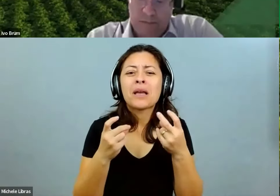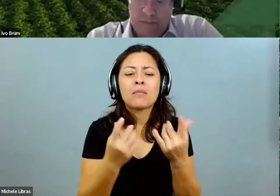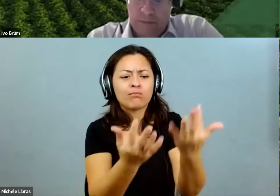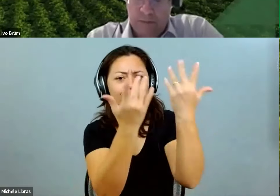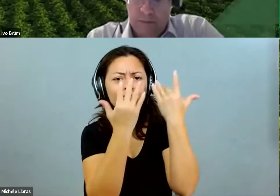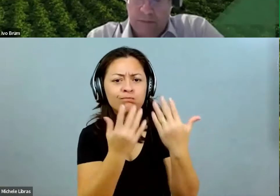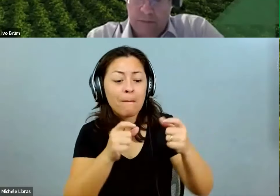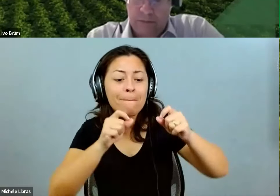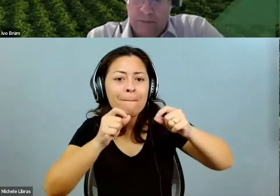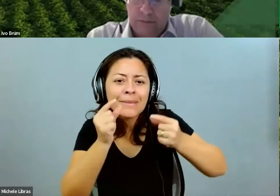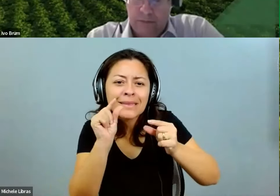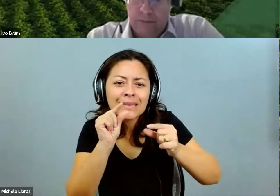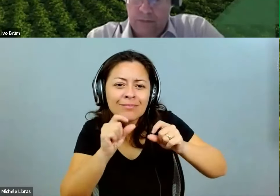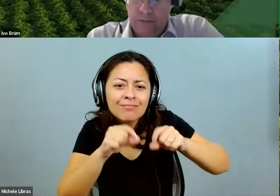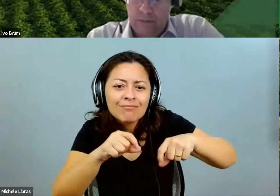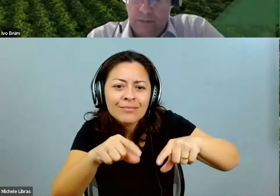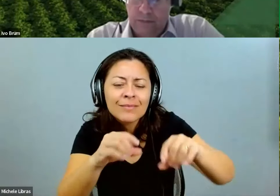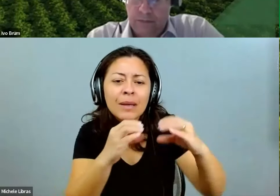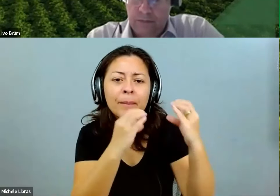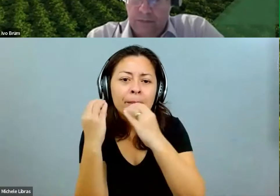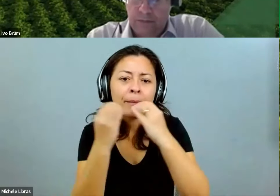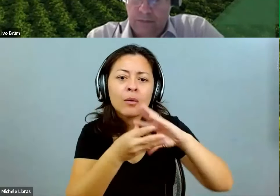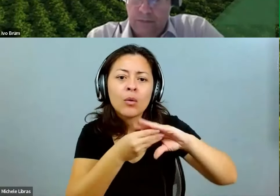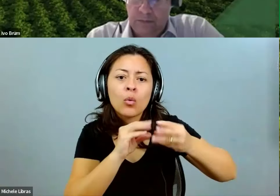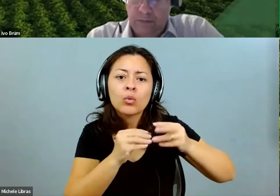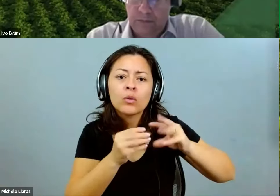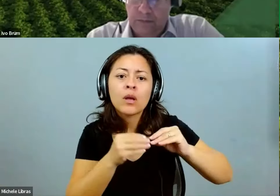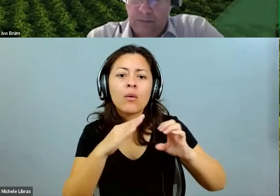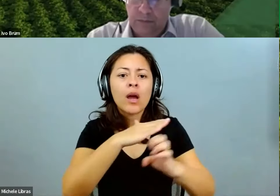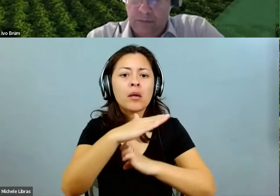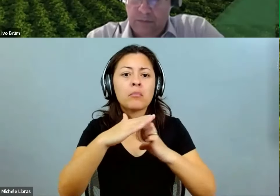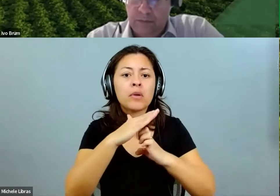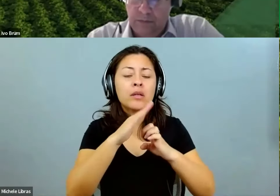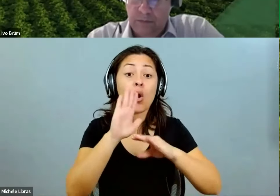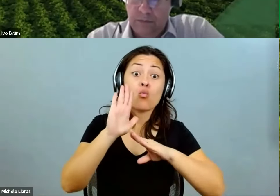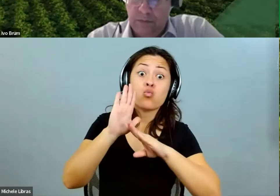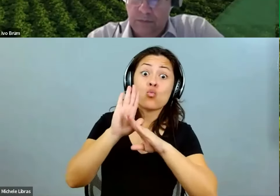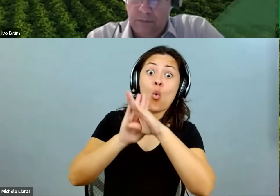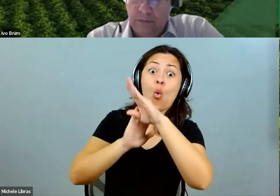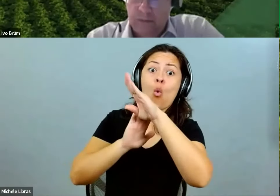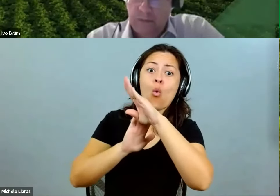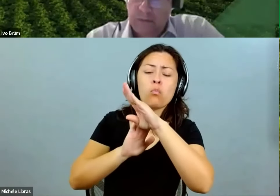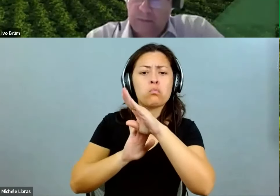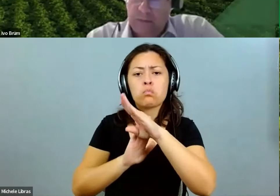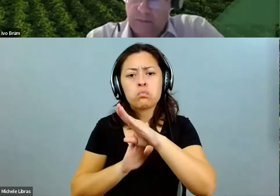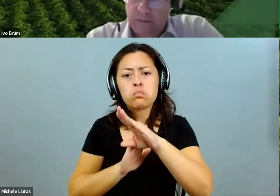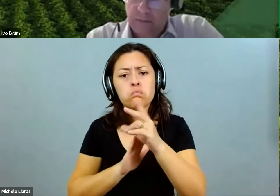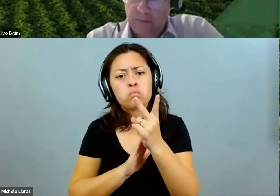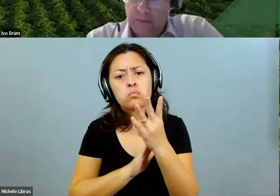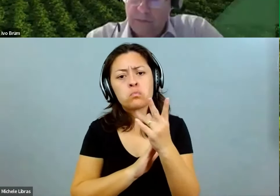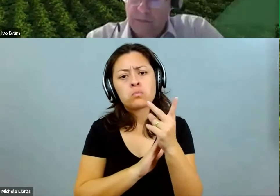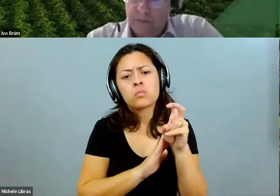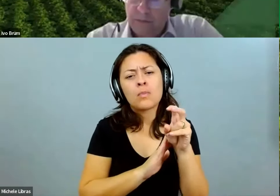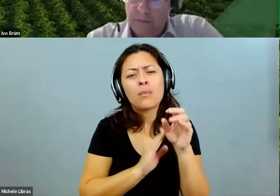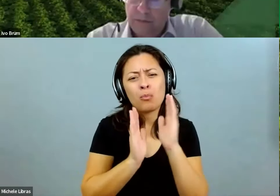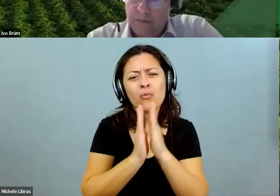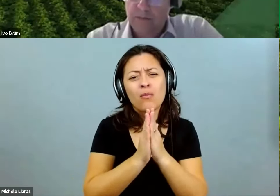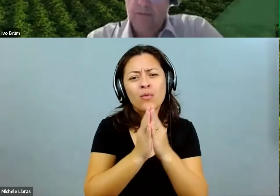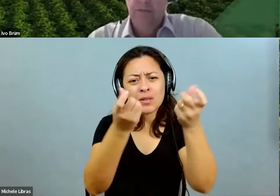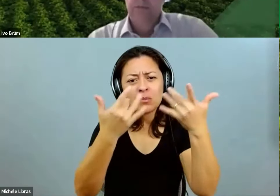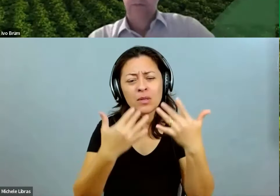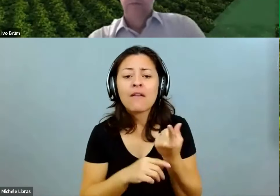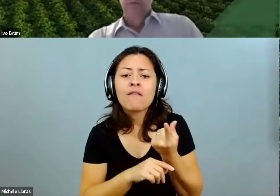a companhia ainda eh não tem avançado muito para 2425 então se você puder comentar um pouco que patamar de preço é